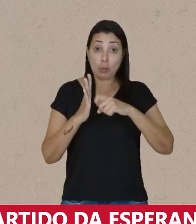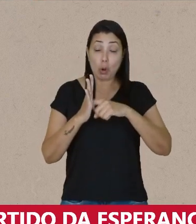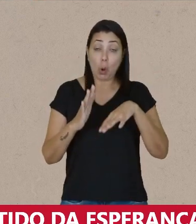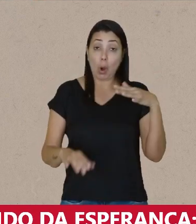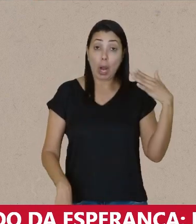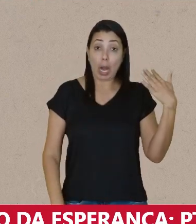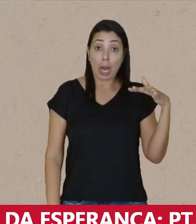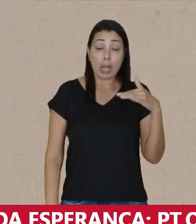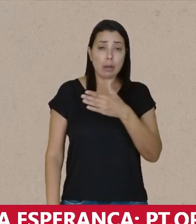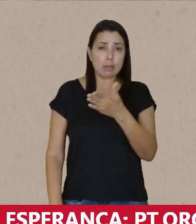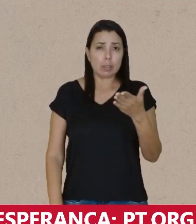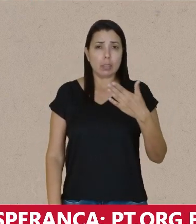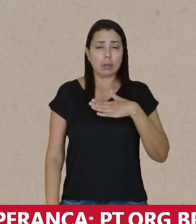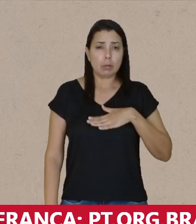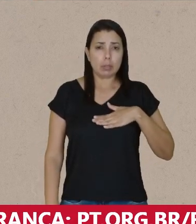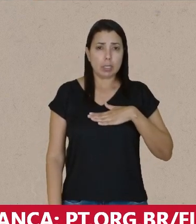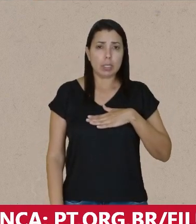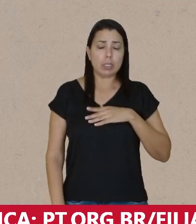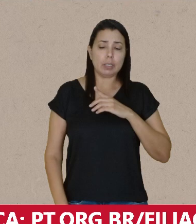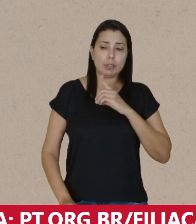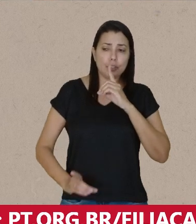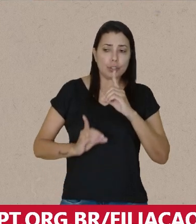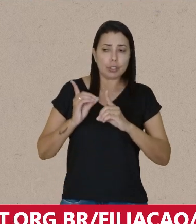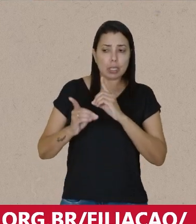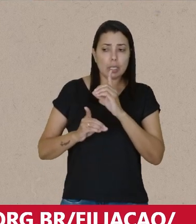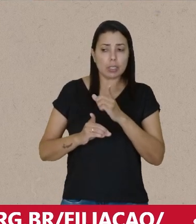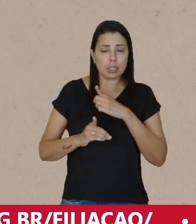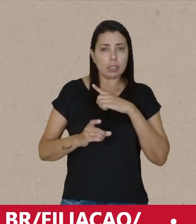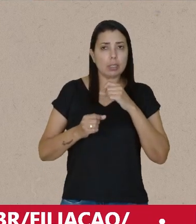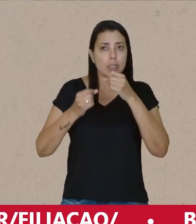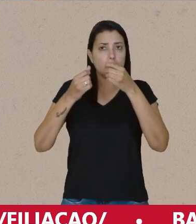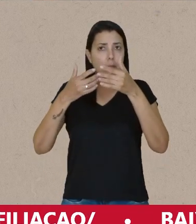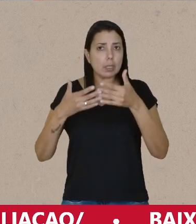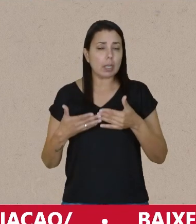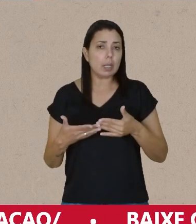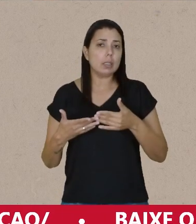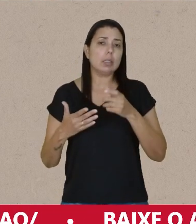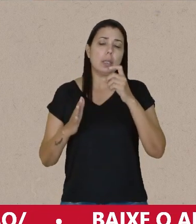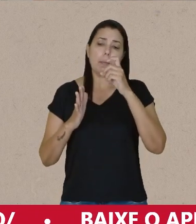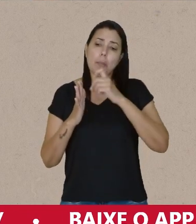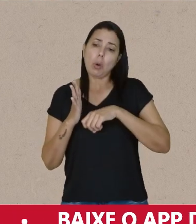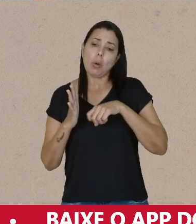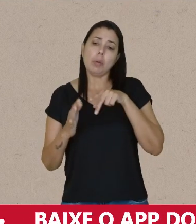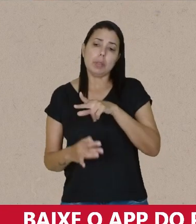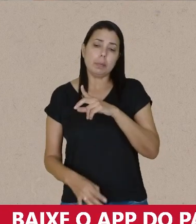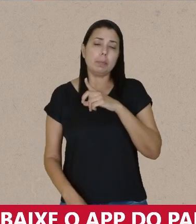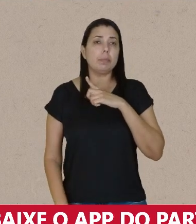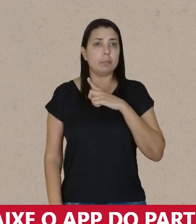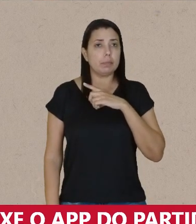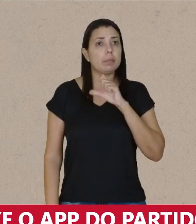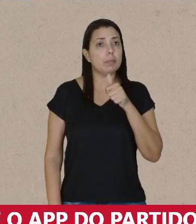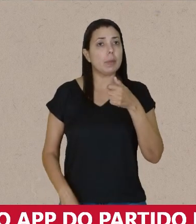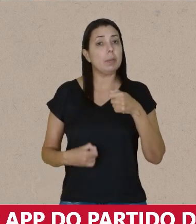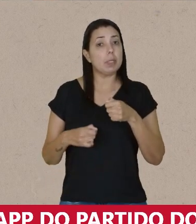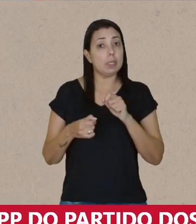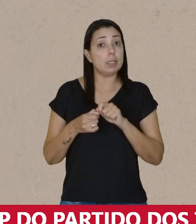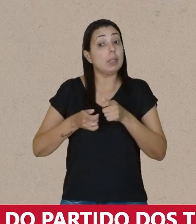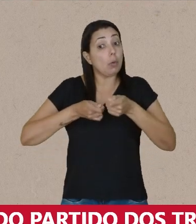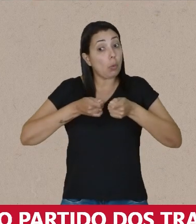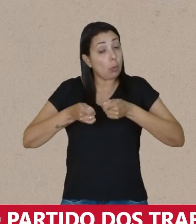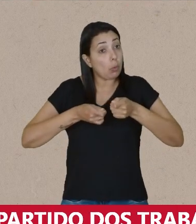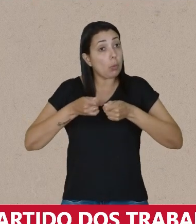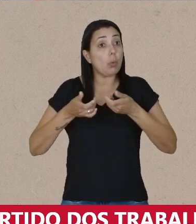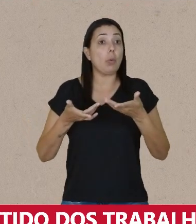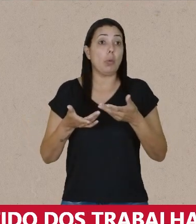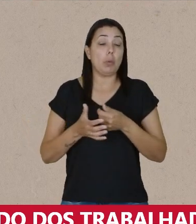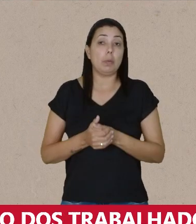Bruno, eu queria que você, né, tão didaticamente como você costuma fazer, dissesse, olha, inflação sempre existe, né? Ela precisa estar sob controle, não é